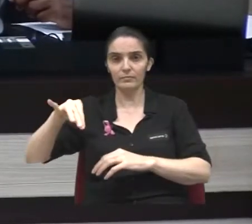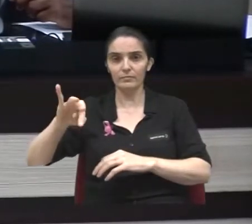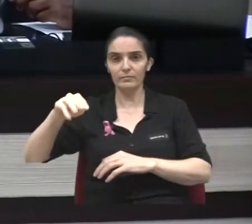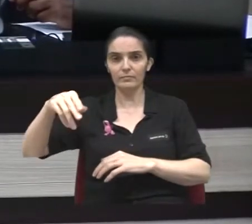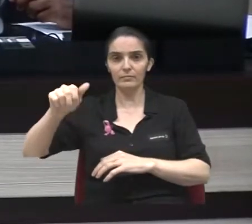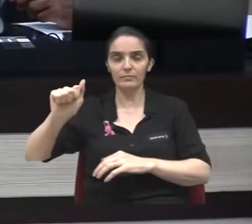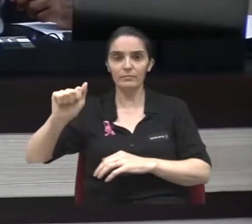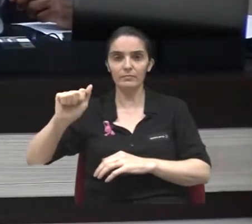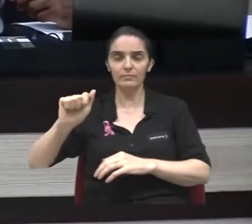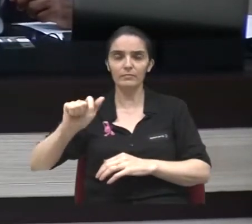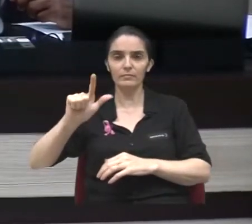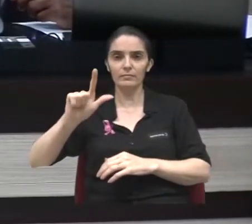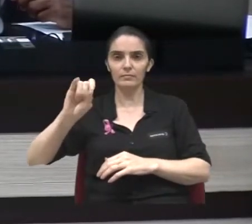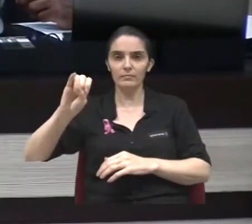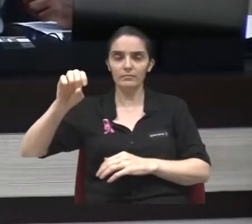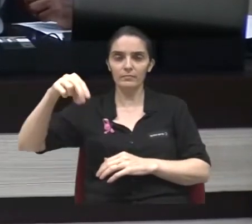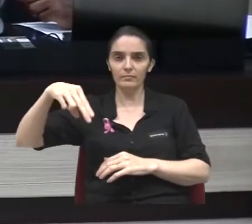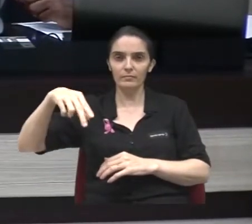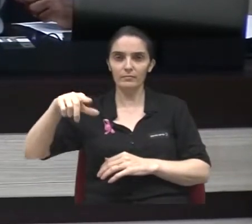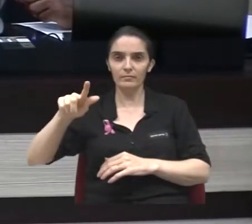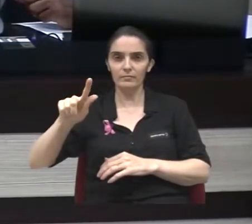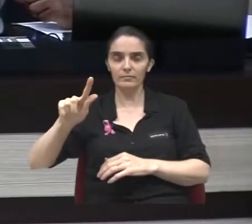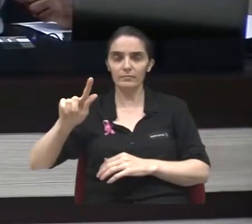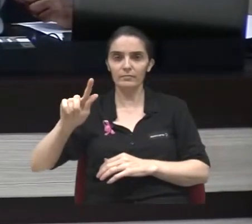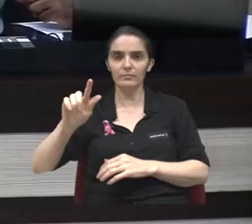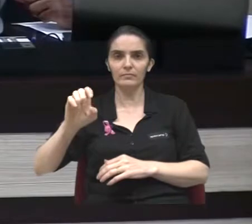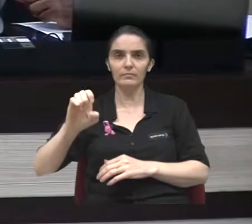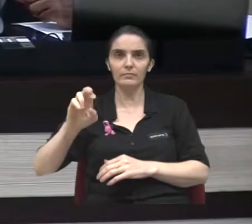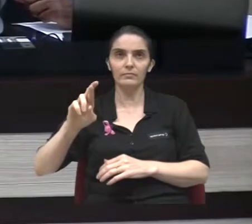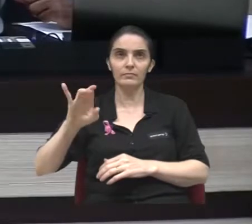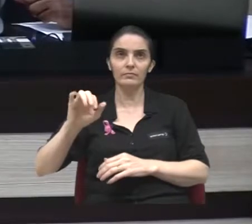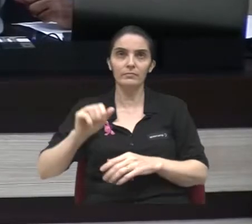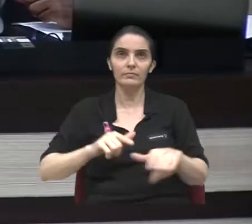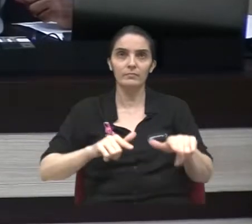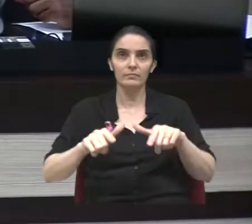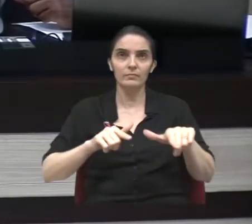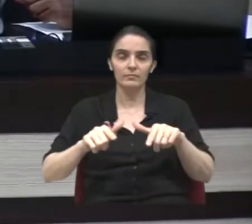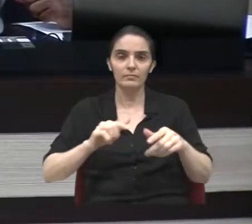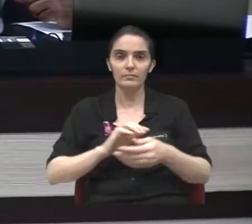dedicação e seriedade no trabalho realizado em Limeira. Lingeri, né?